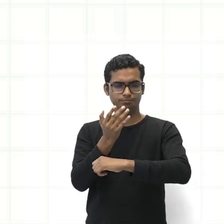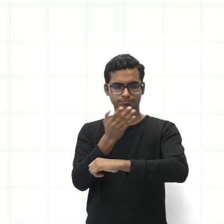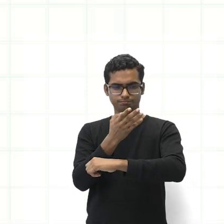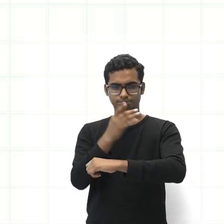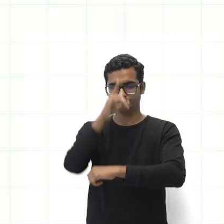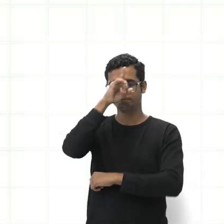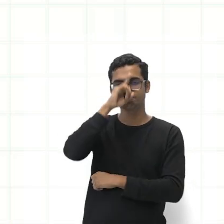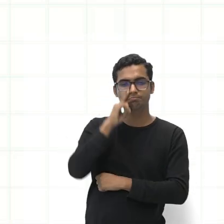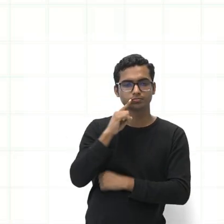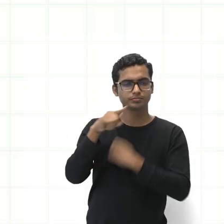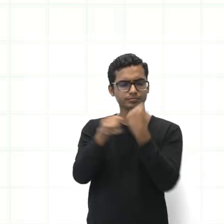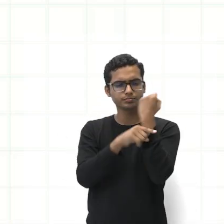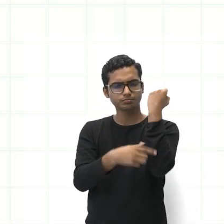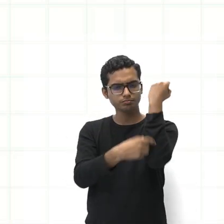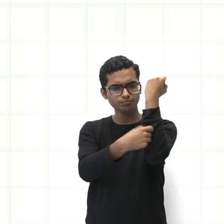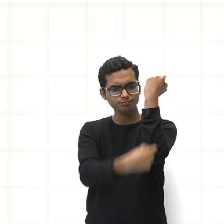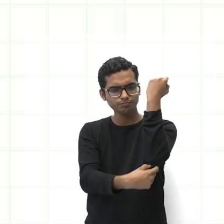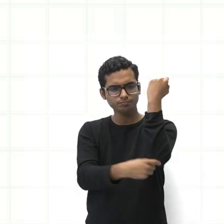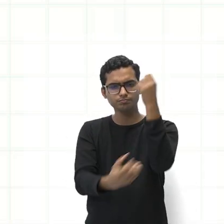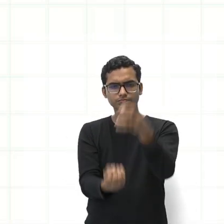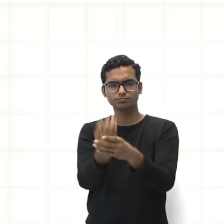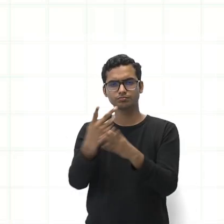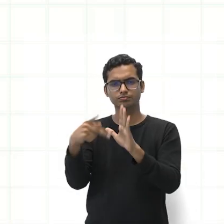pela produção do